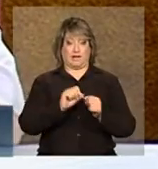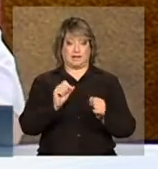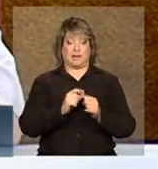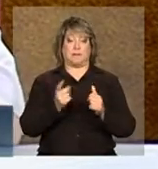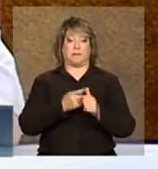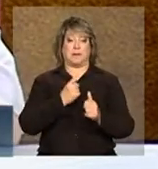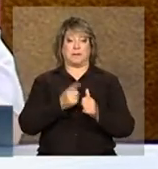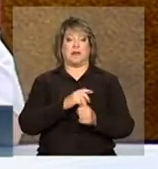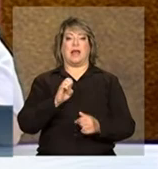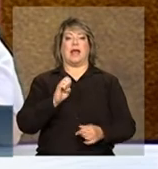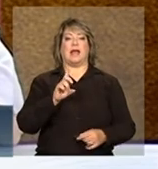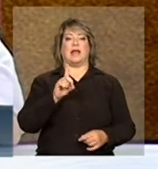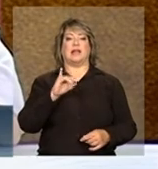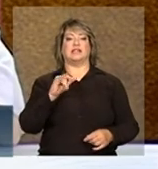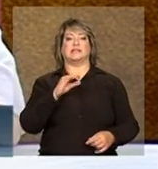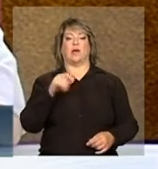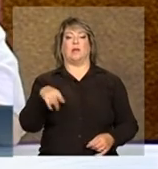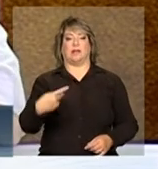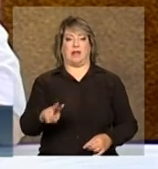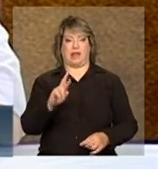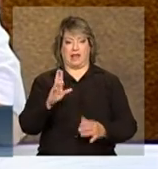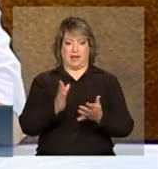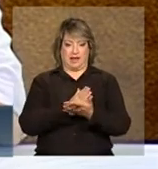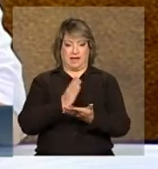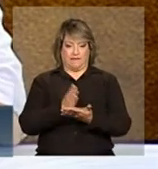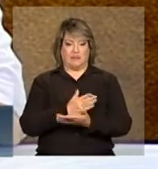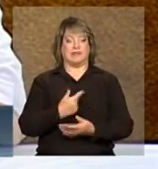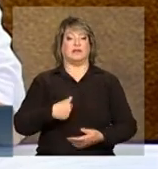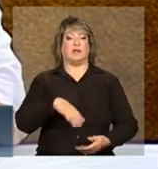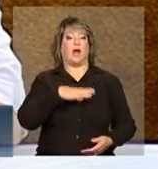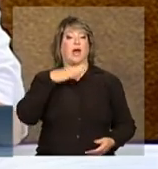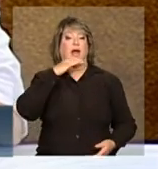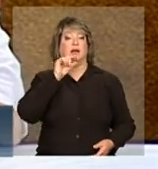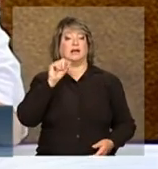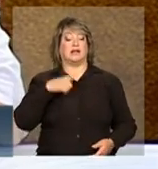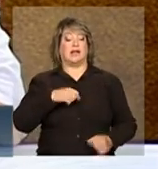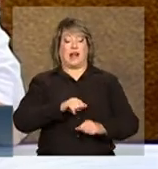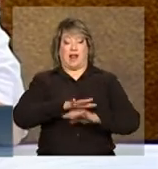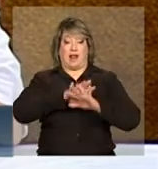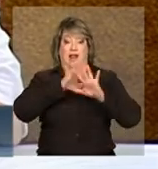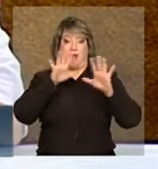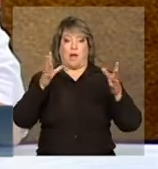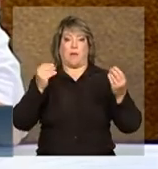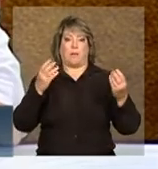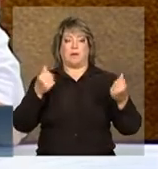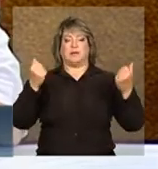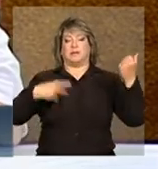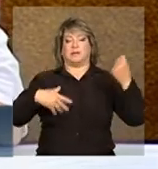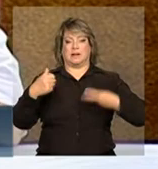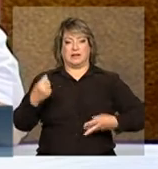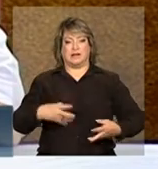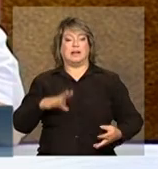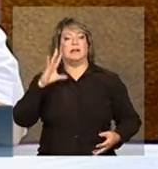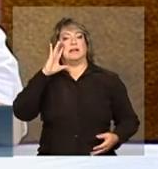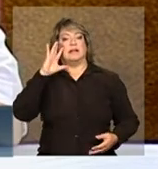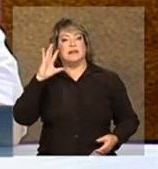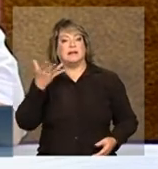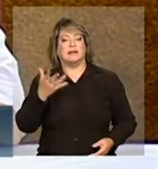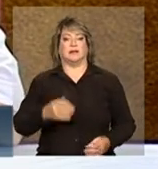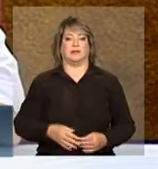da revista, nós achamos que estávamos sendo bastante claros assim na nossa linguagem, né? Tentamos